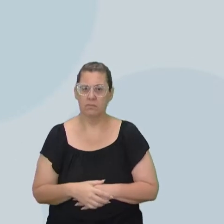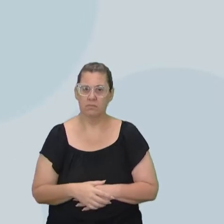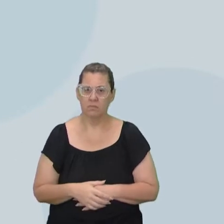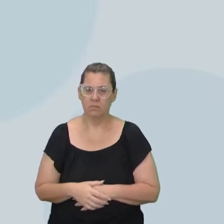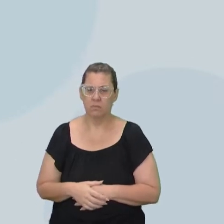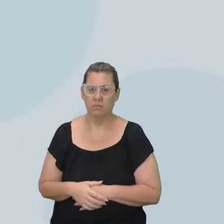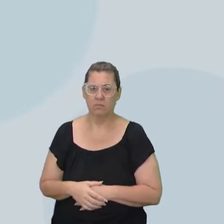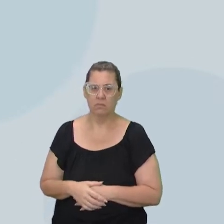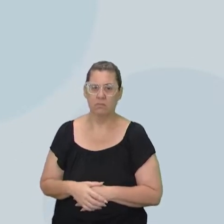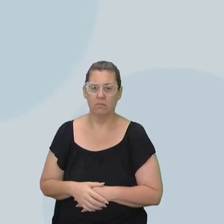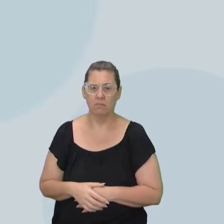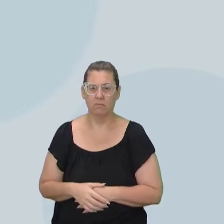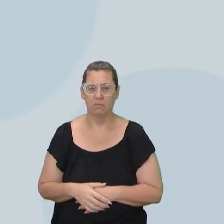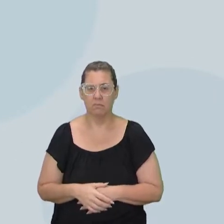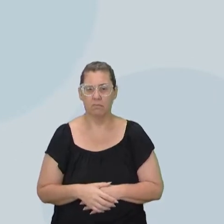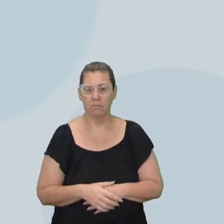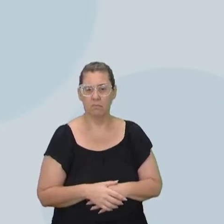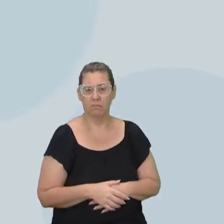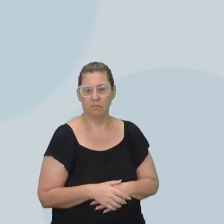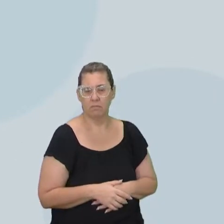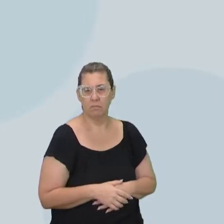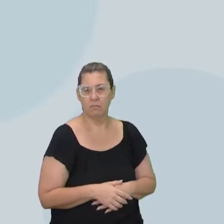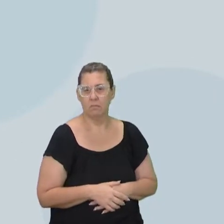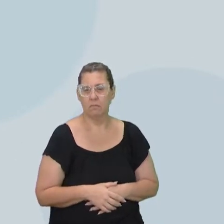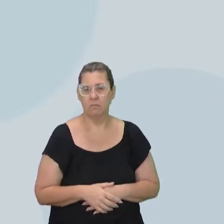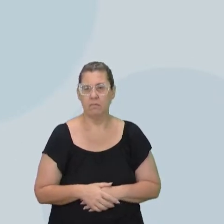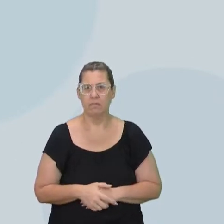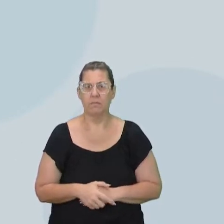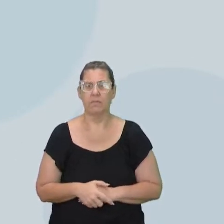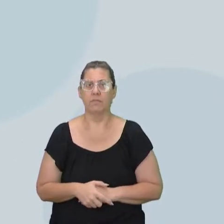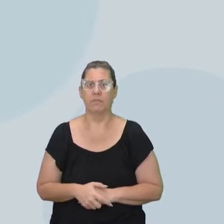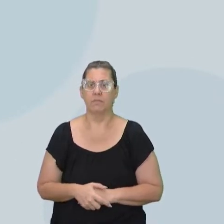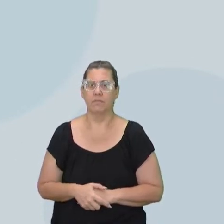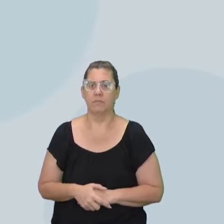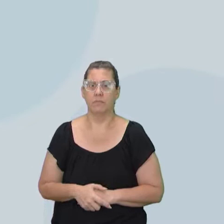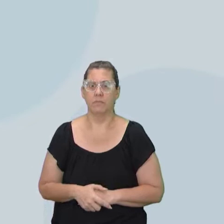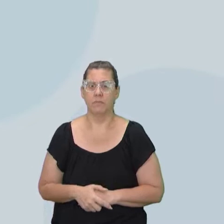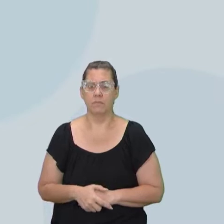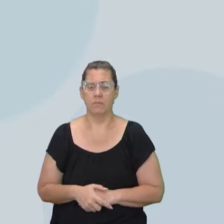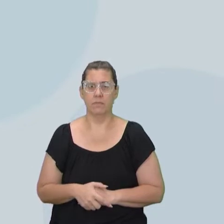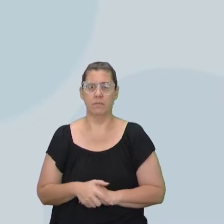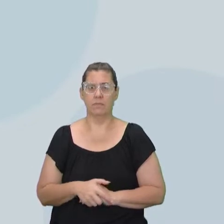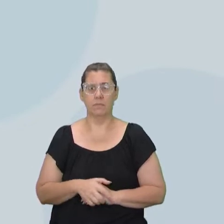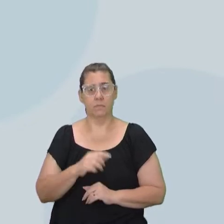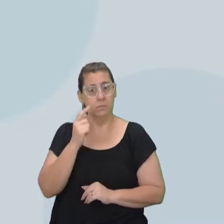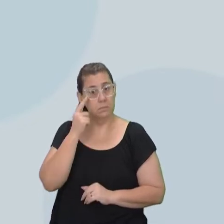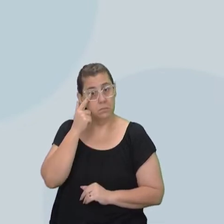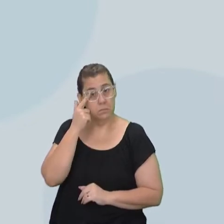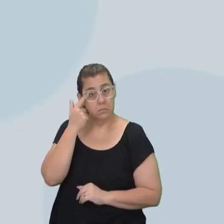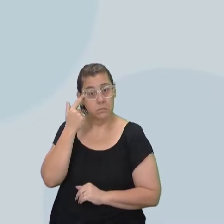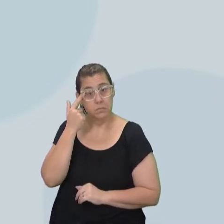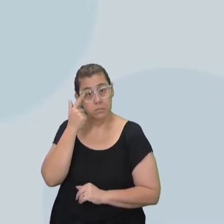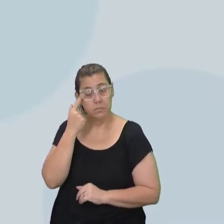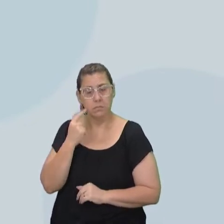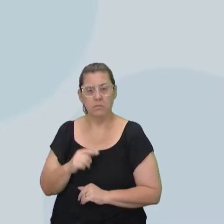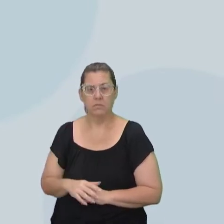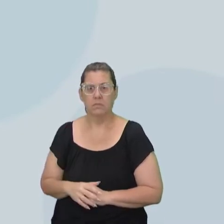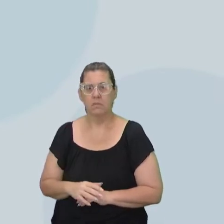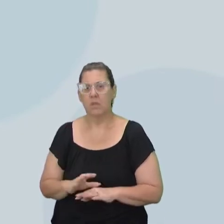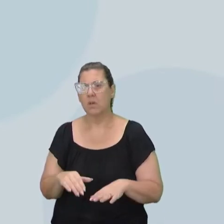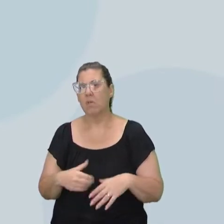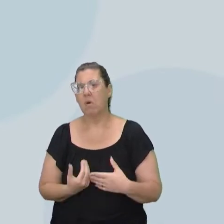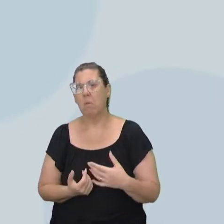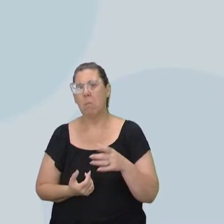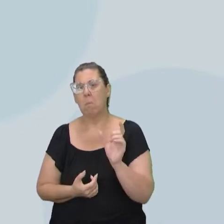só, em inglês temos 2 earthquakes strike Iraq, killing at least 27. Que palavras eu